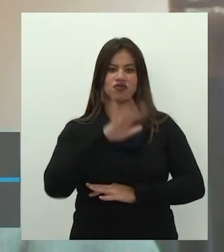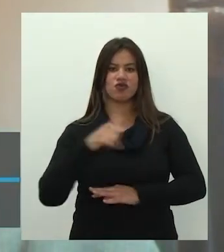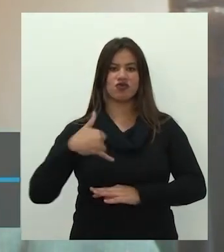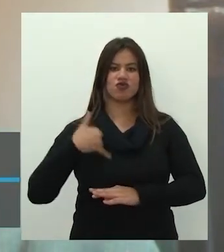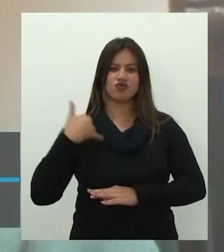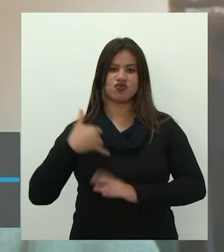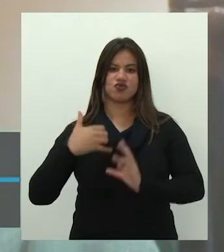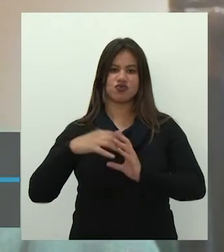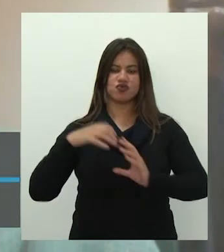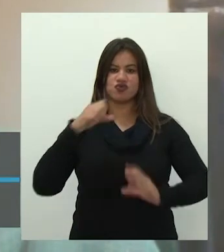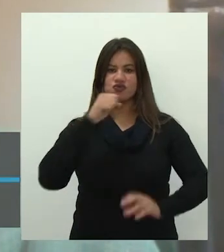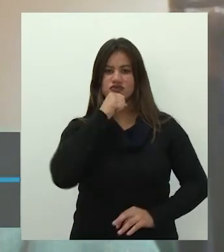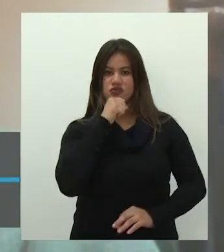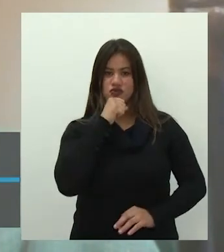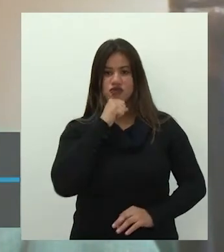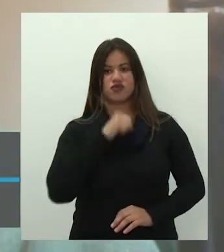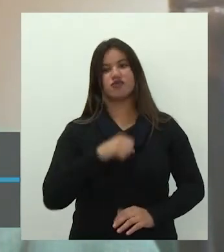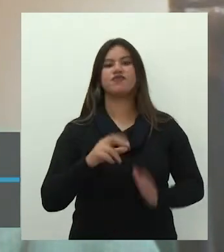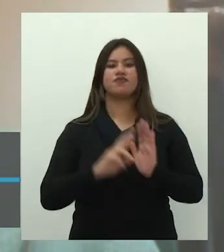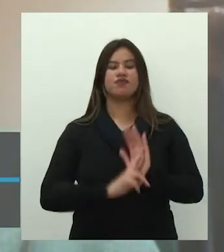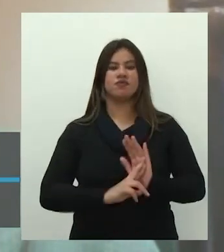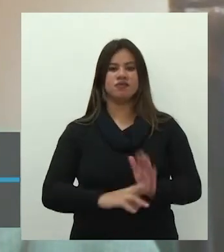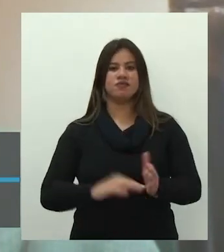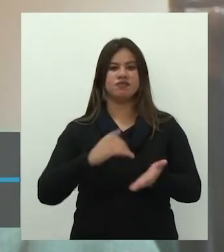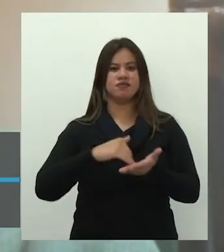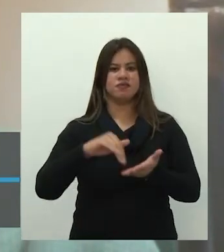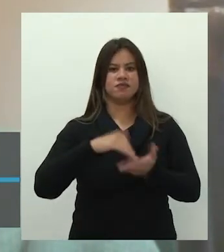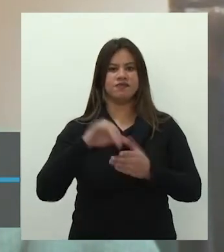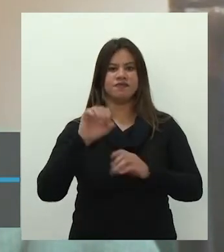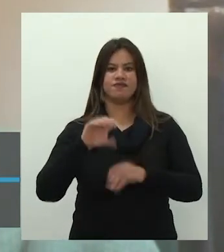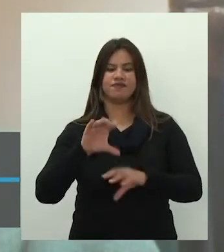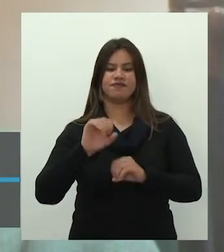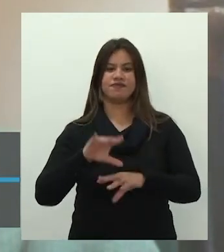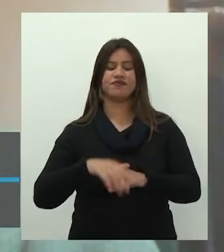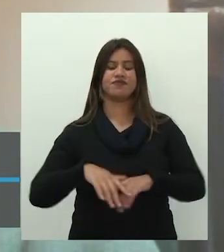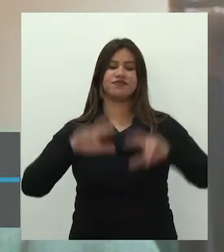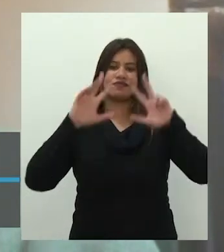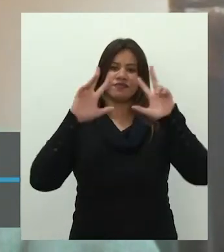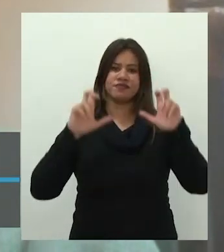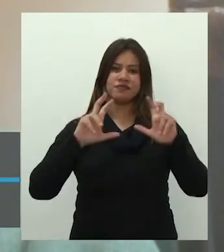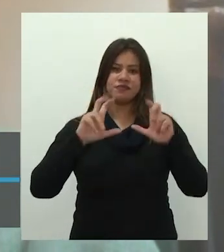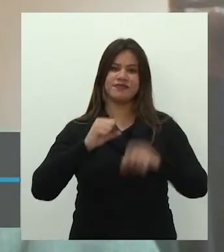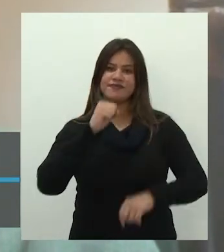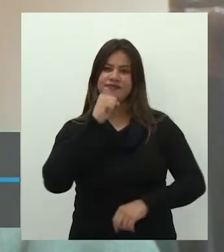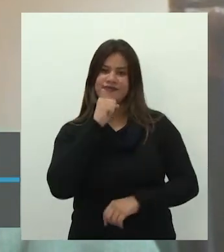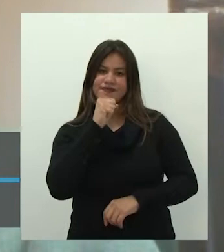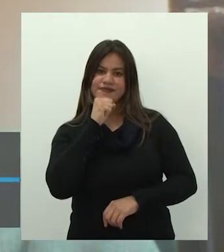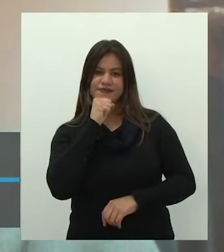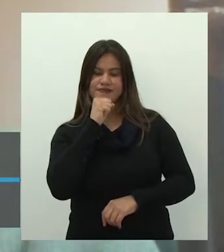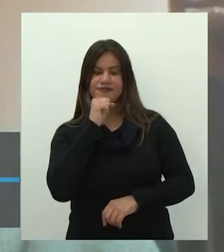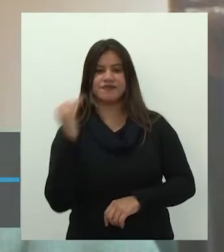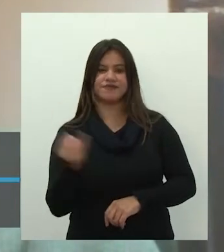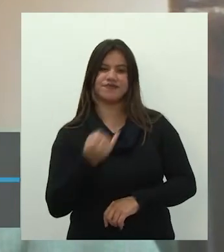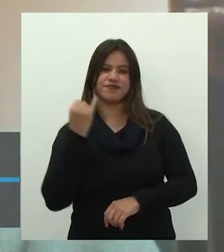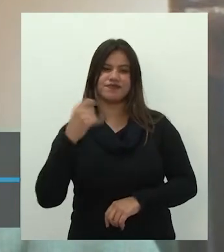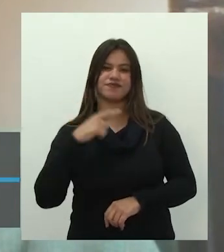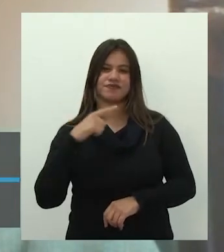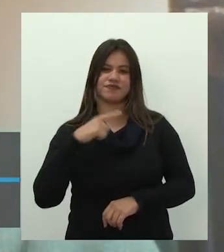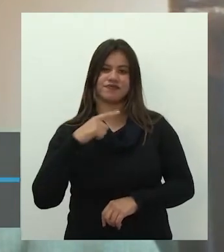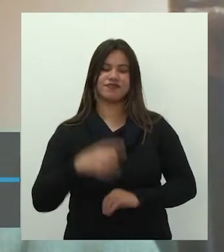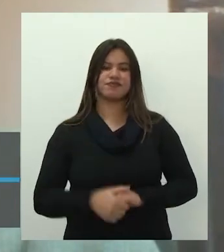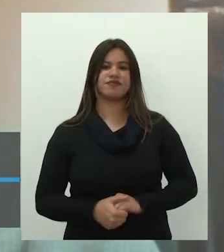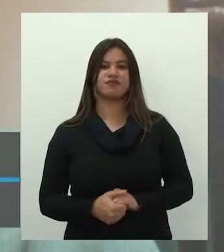a Secretaria da Educação, acho que trazer esse tema do envelhecimento é sempre muito importante.